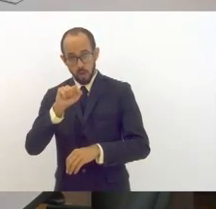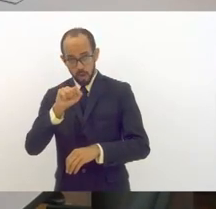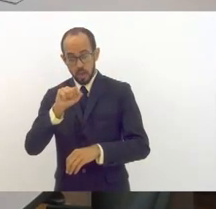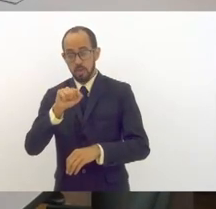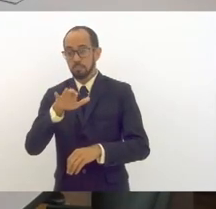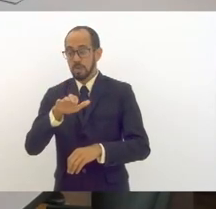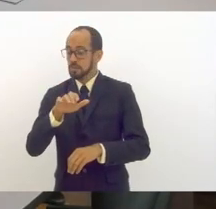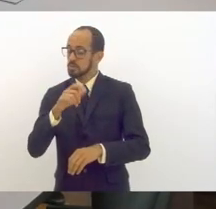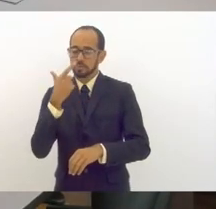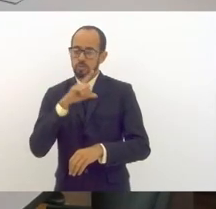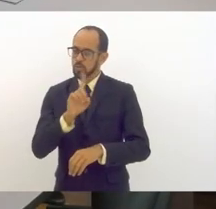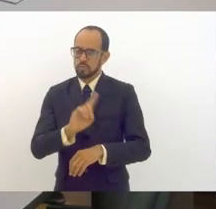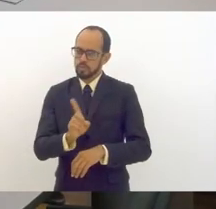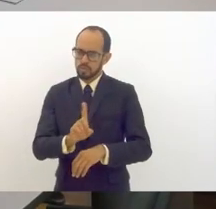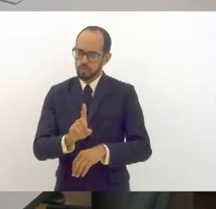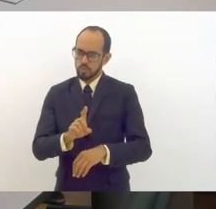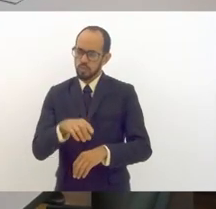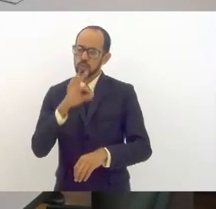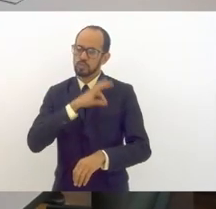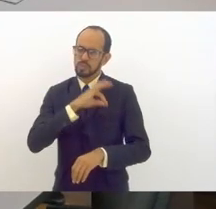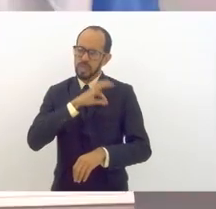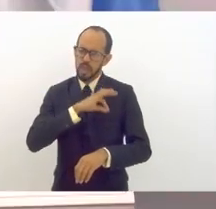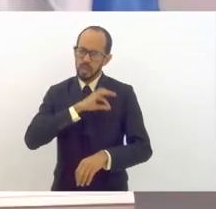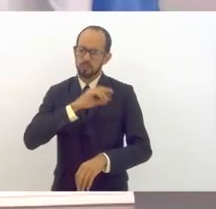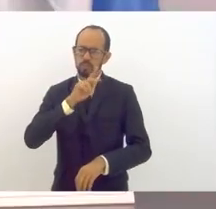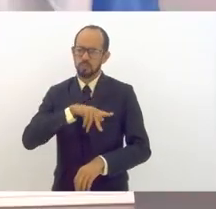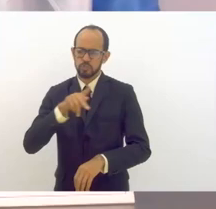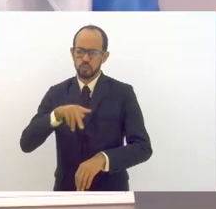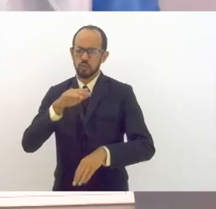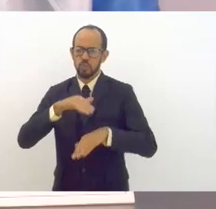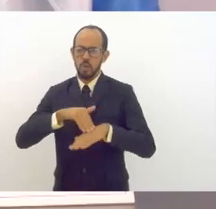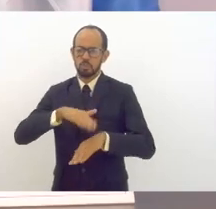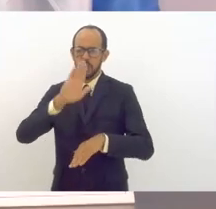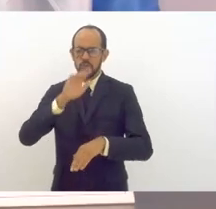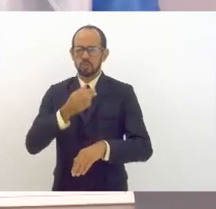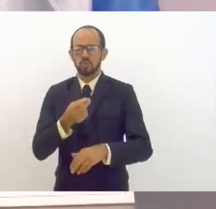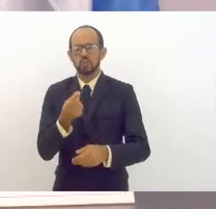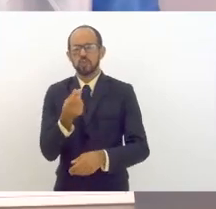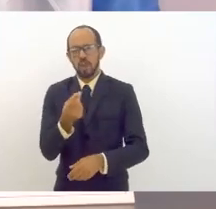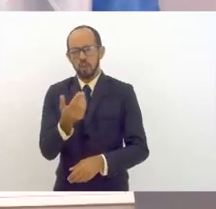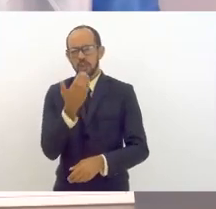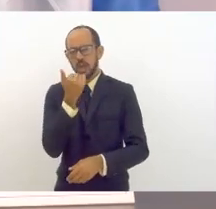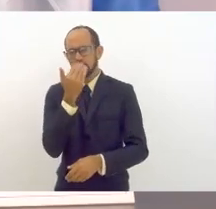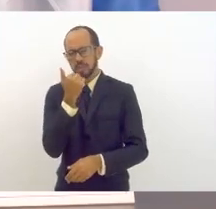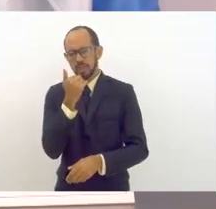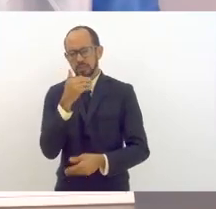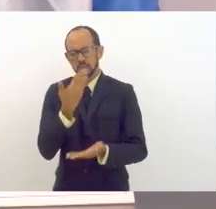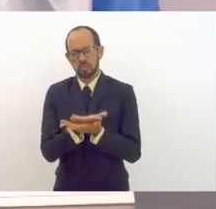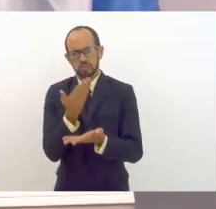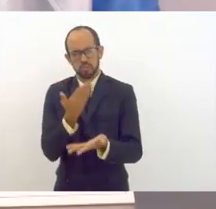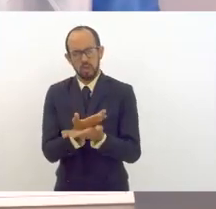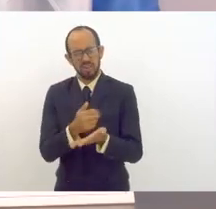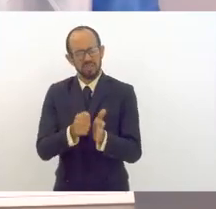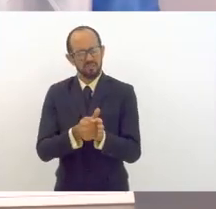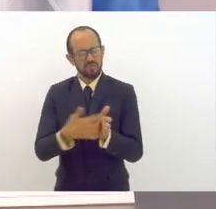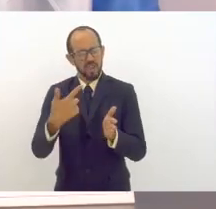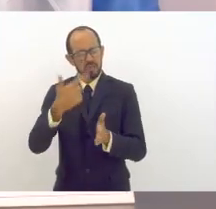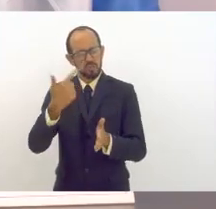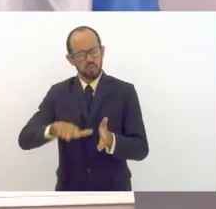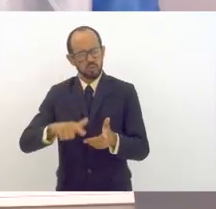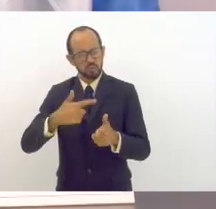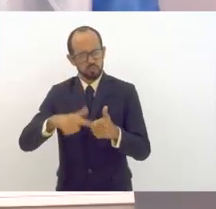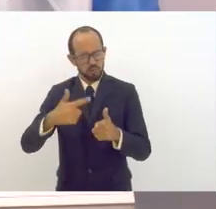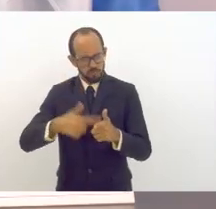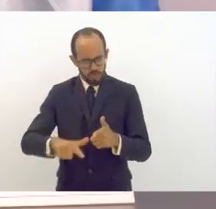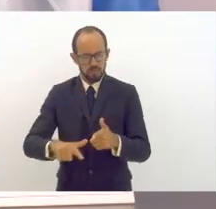refletiu. O piso do magistério, o aumento do valor da alimentação escolar, uma série de outras questões que